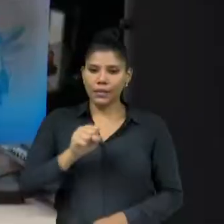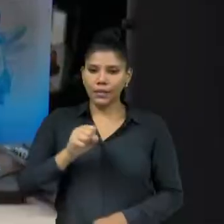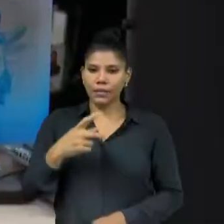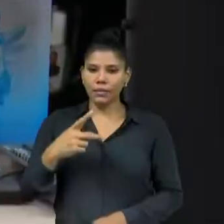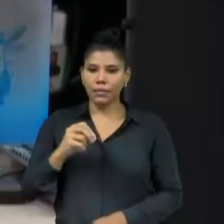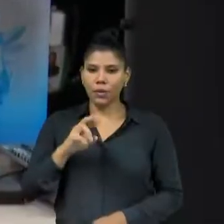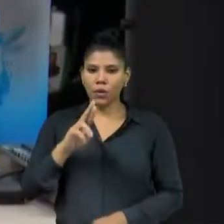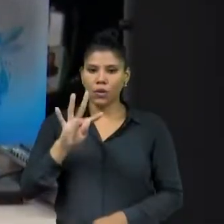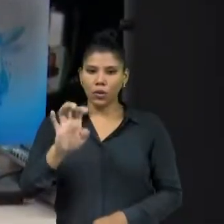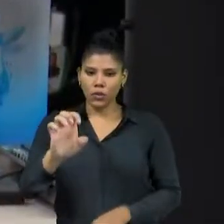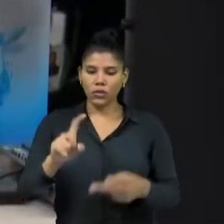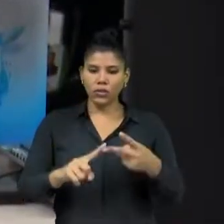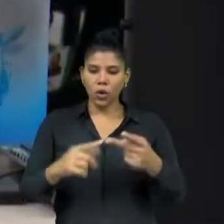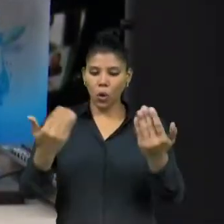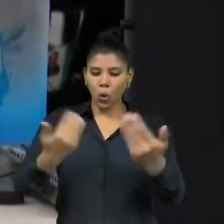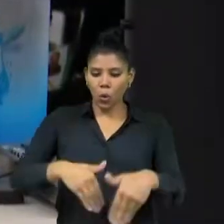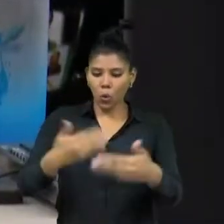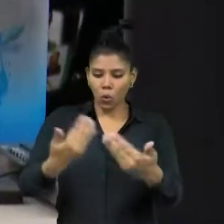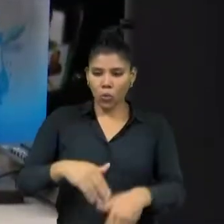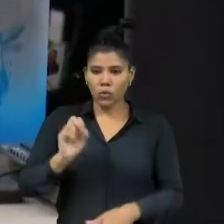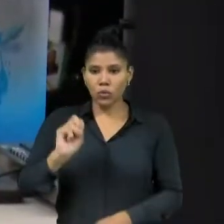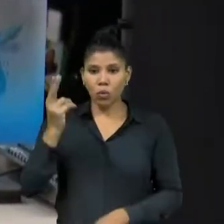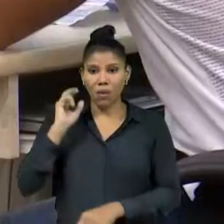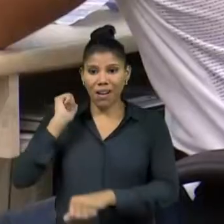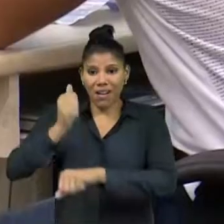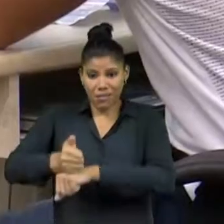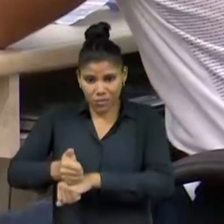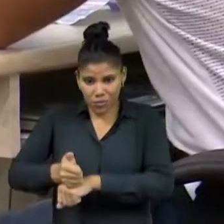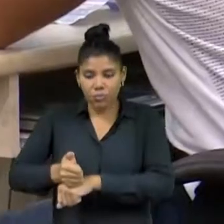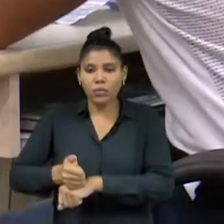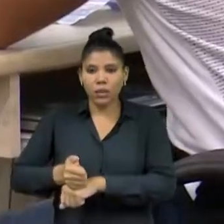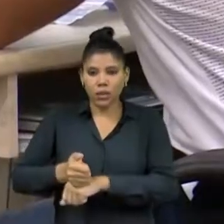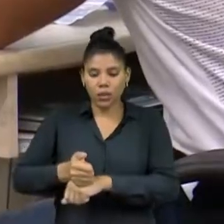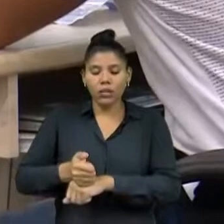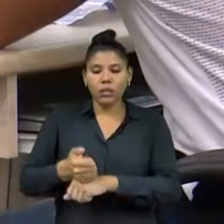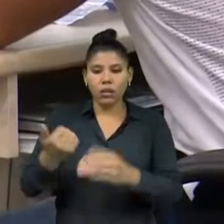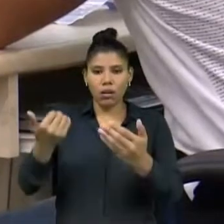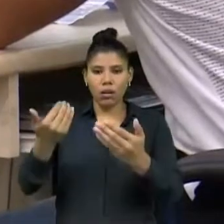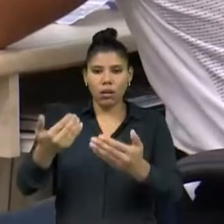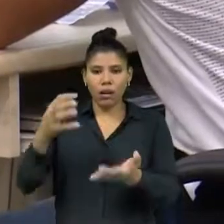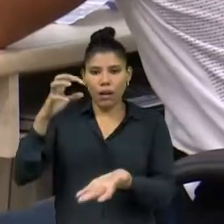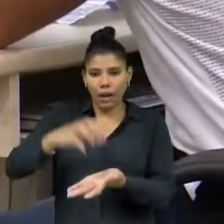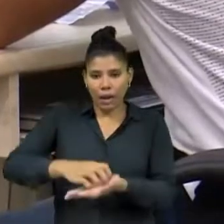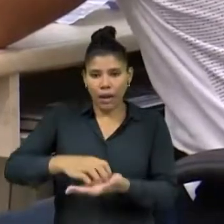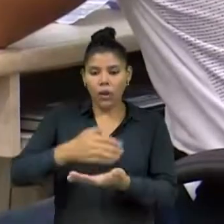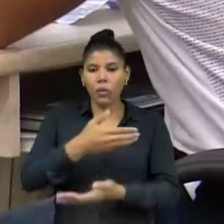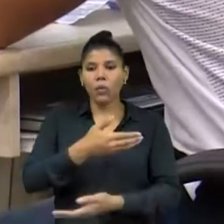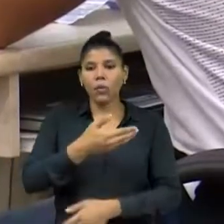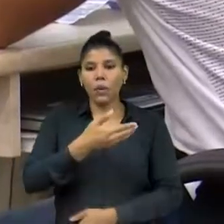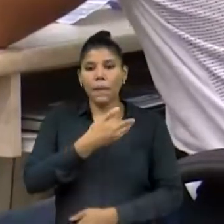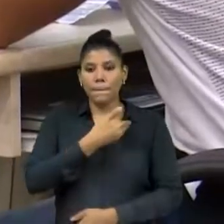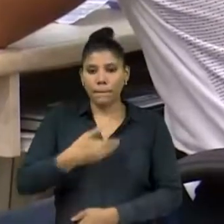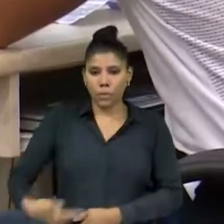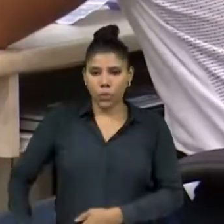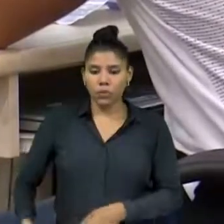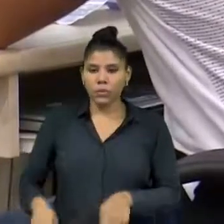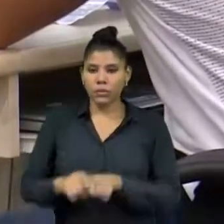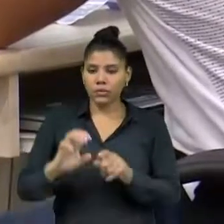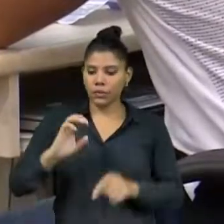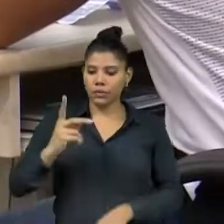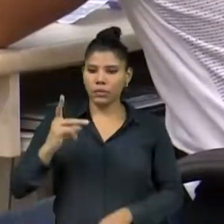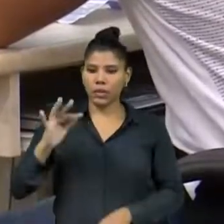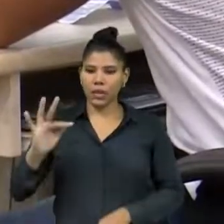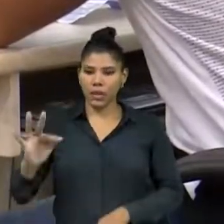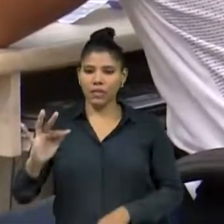concurso público ou assumir cargo público, além de ficar com o CPF irregular e pagar multa para